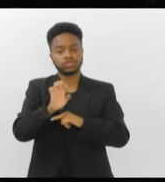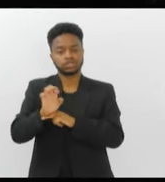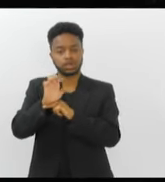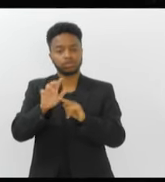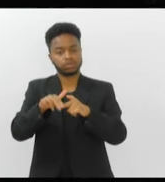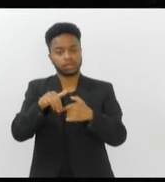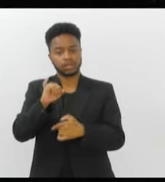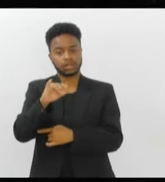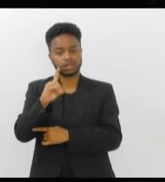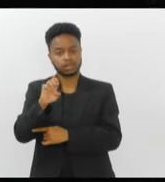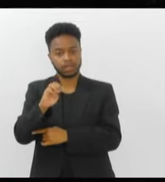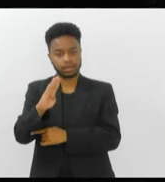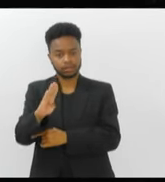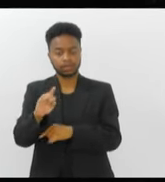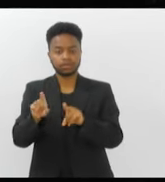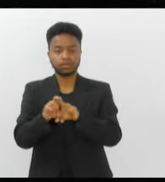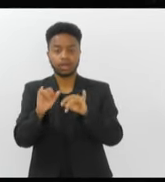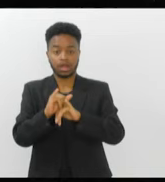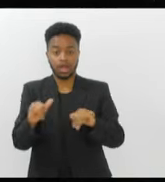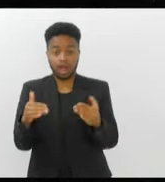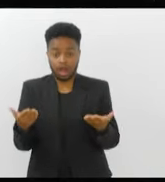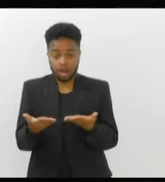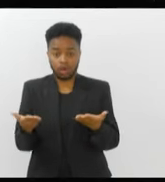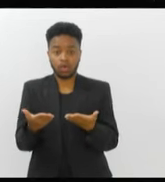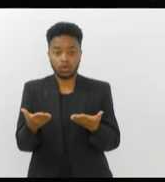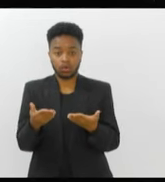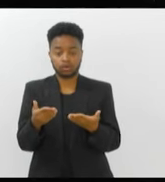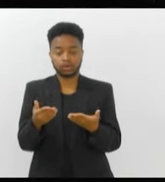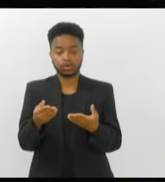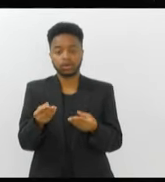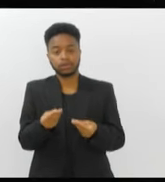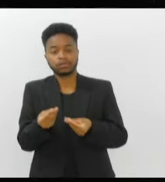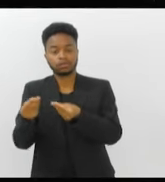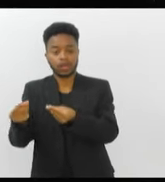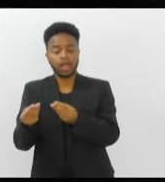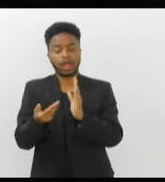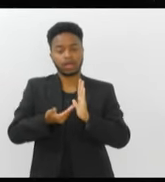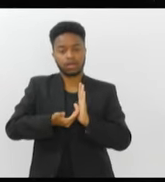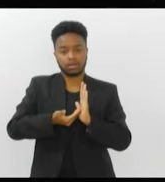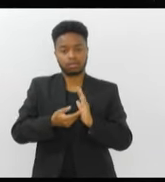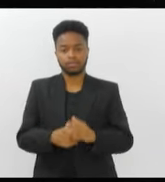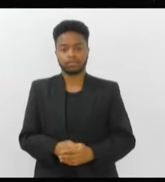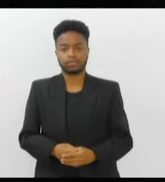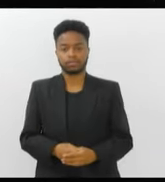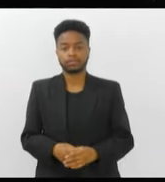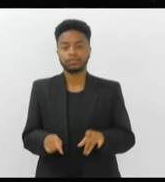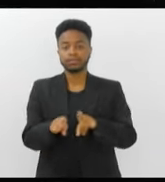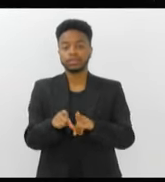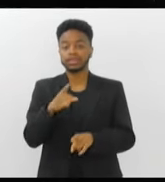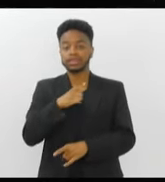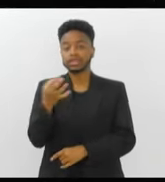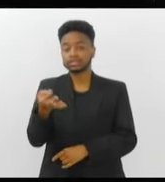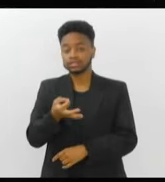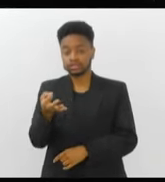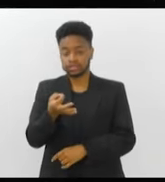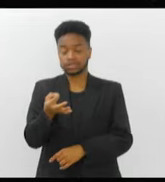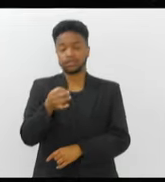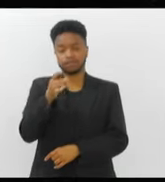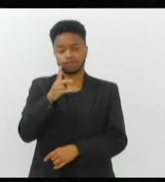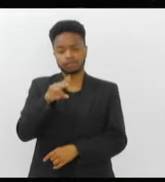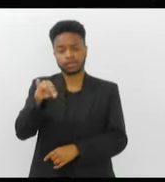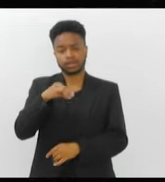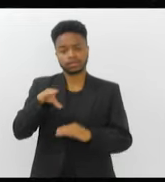que agora vai para a Câmara Federal. E tenho certeza que será